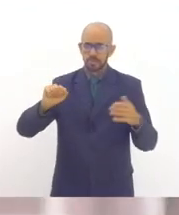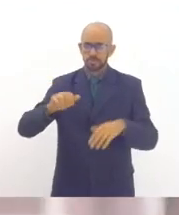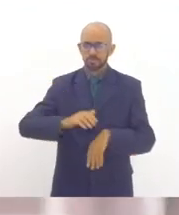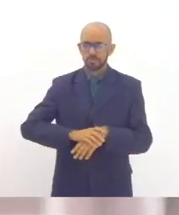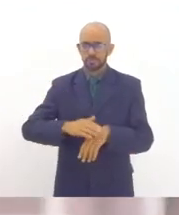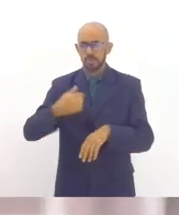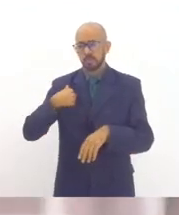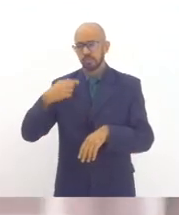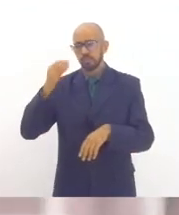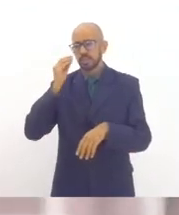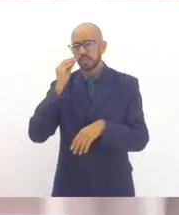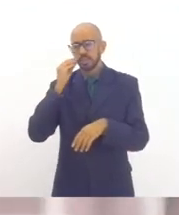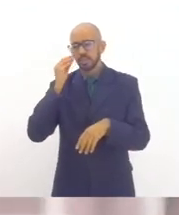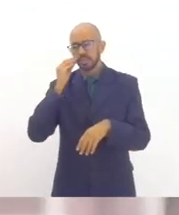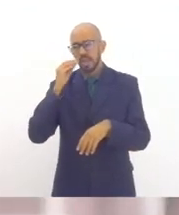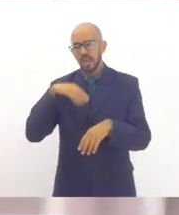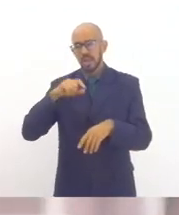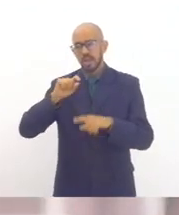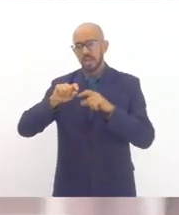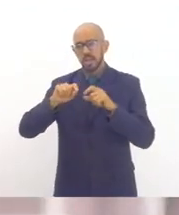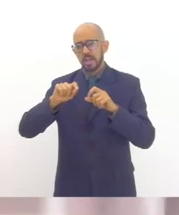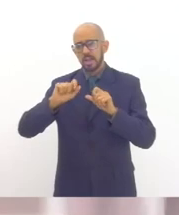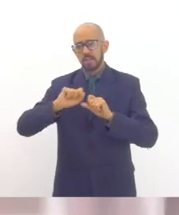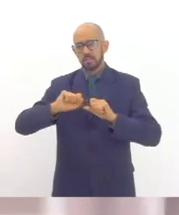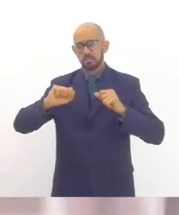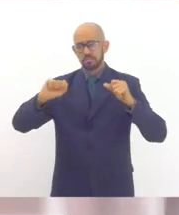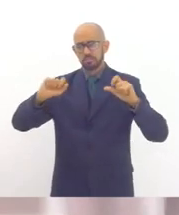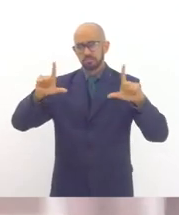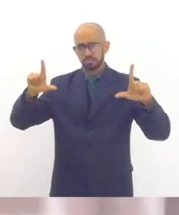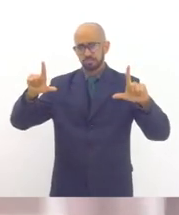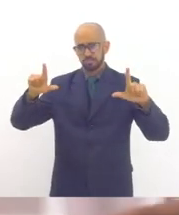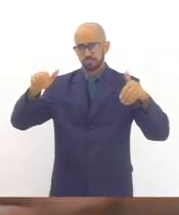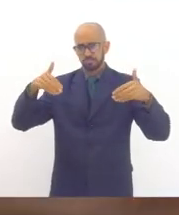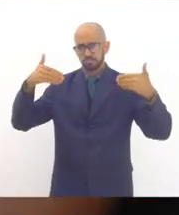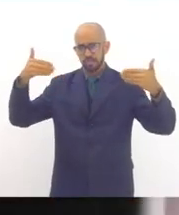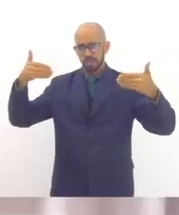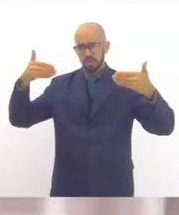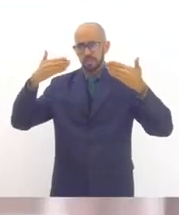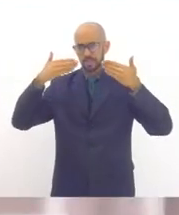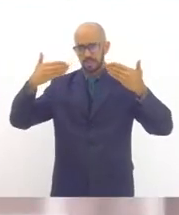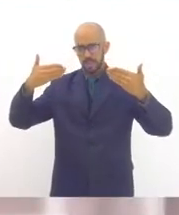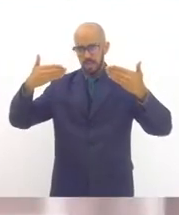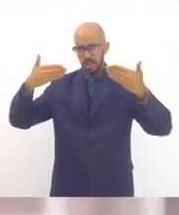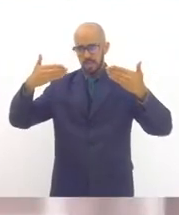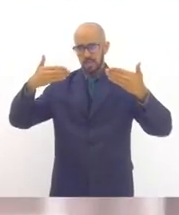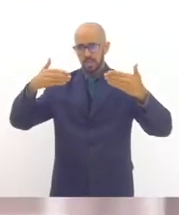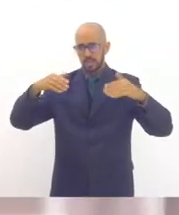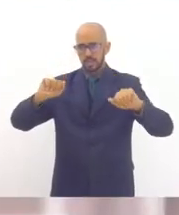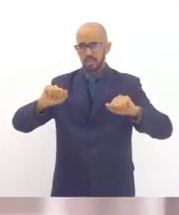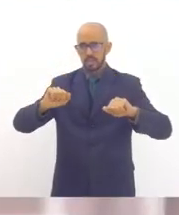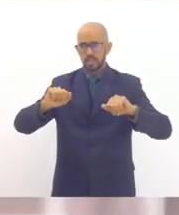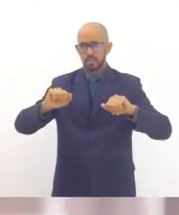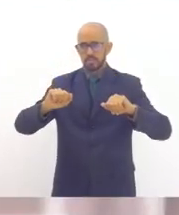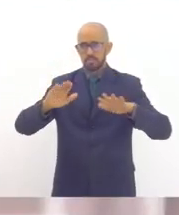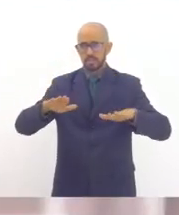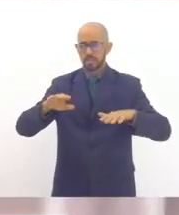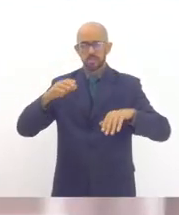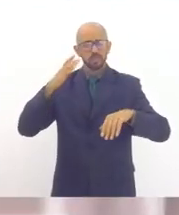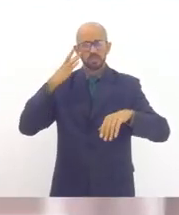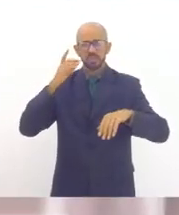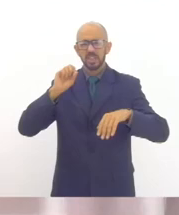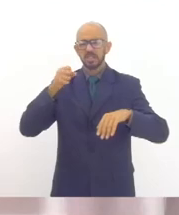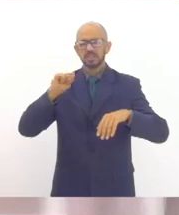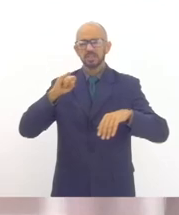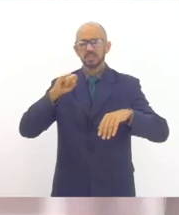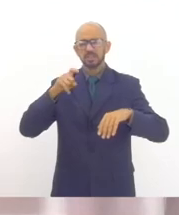aqui colocar no ar. Eu vi que a carta eu estava colocando aqui no ar, estava compartilhando, mas eu não sei se ela estava aparecendo para os demais que